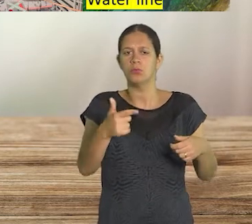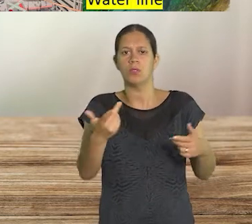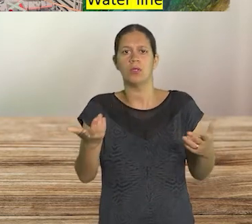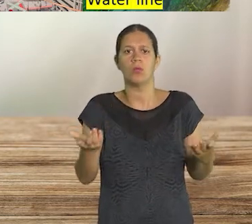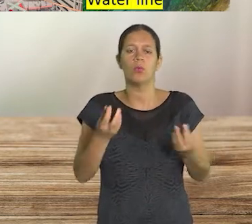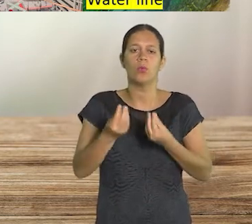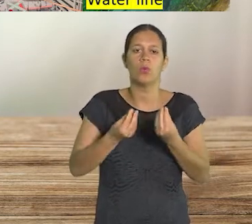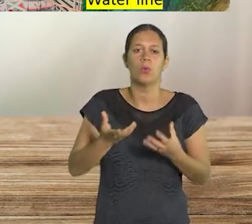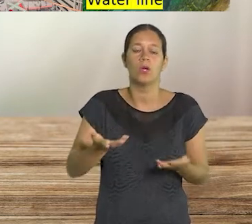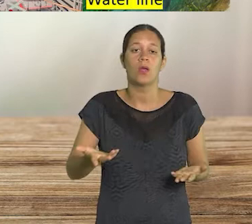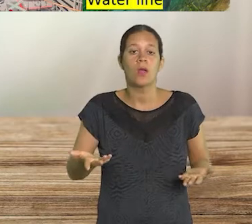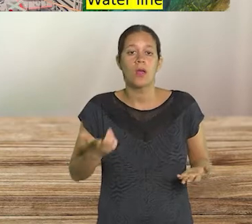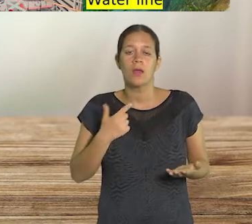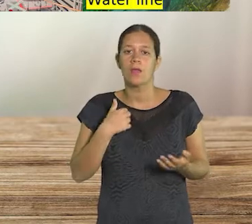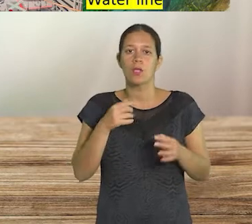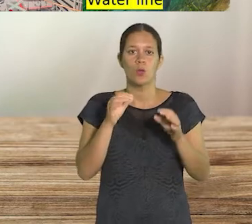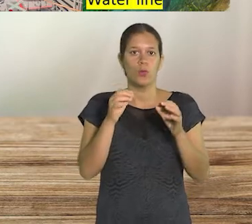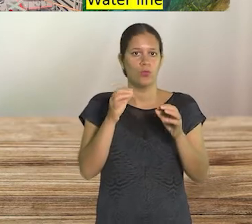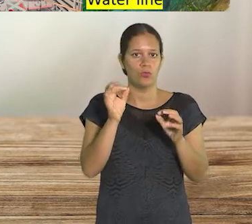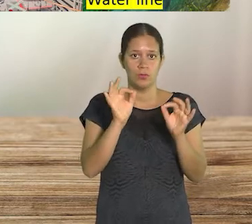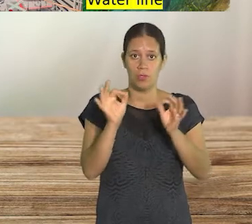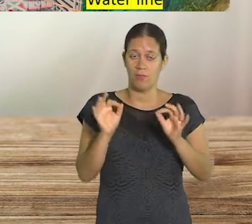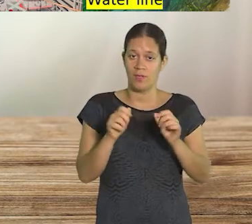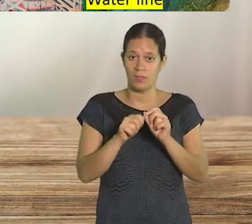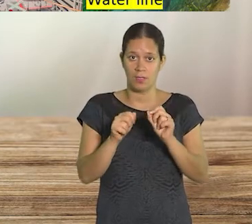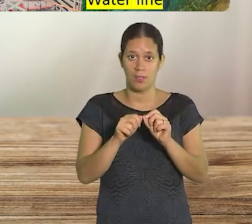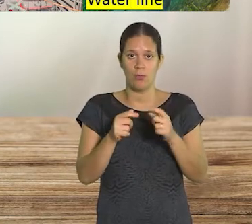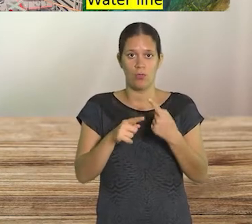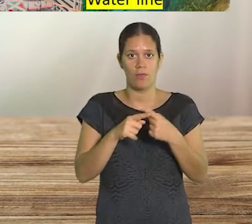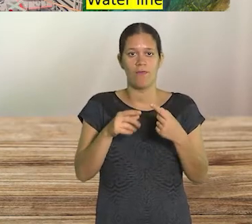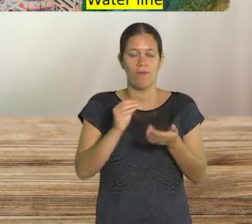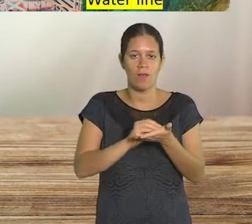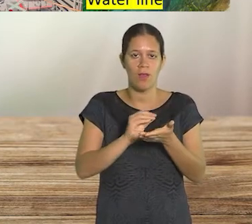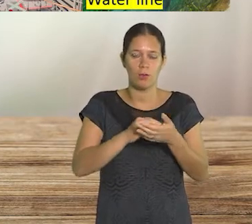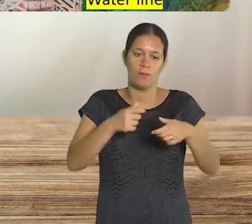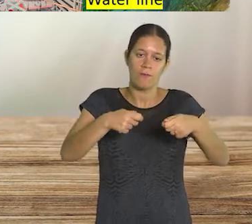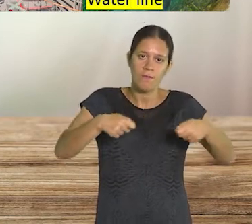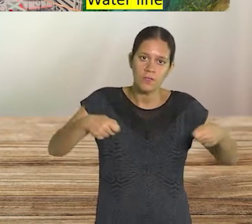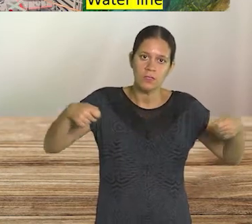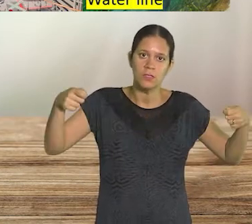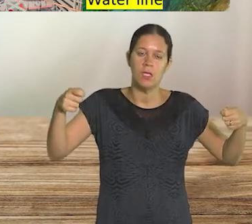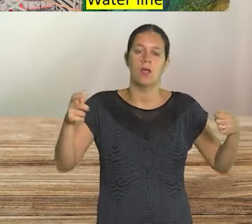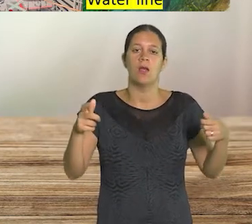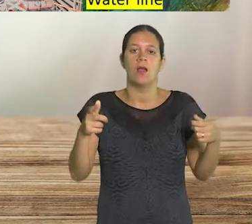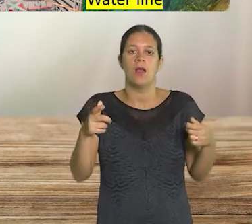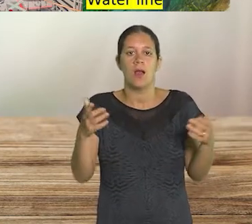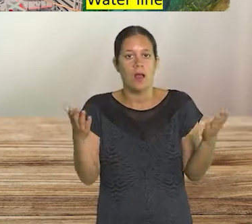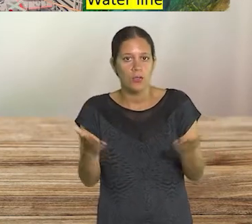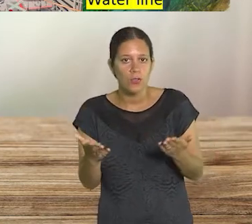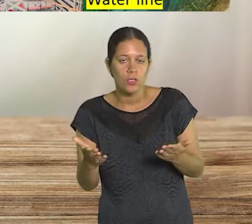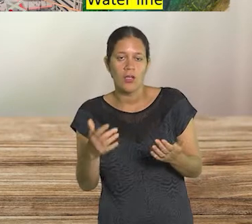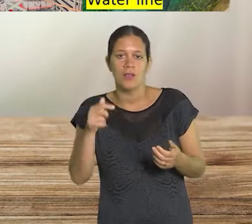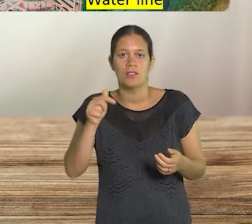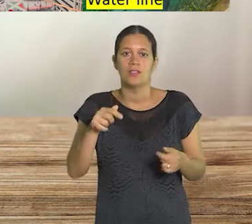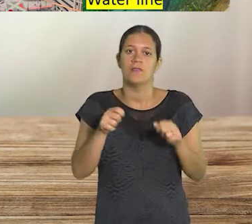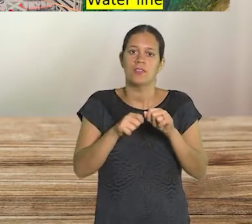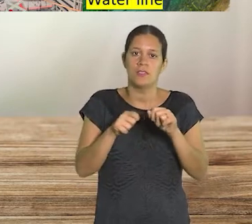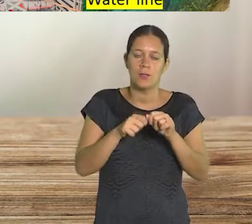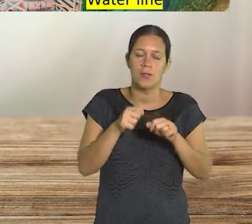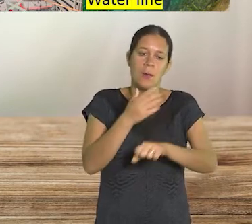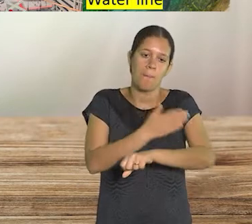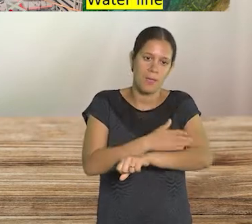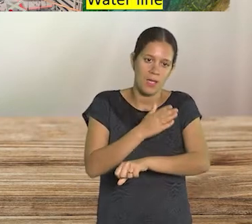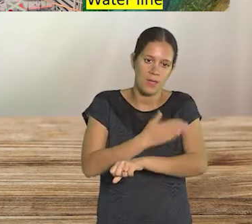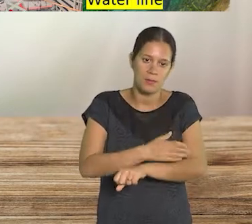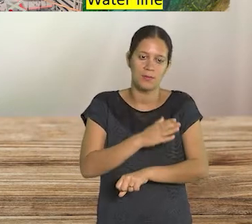dando aula de slackline, mas eu não vou fazer, que eu não tenho essa fita. Então a gente vai improvisar aqui uma prática